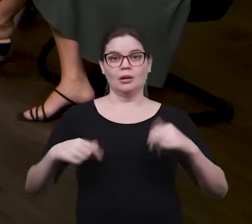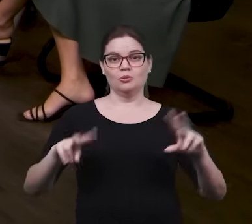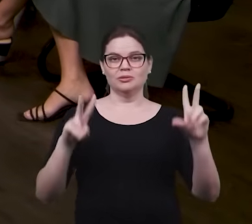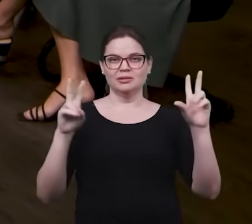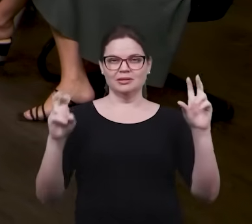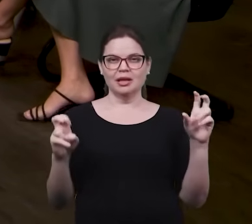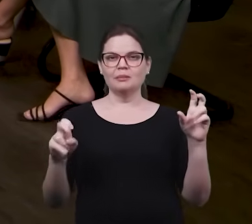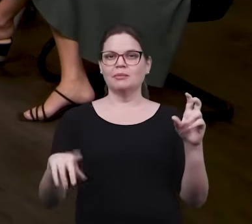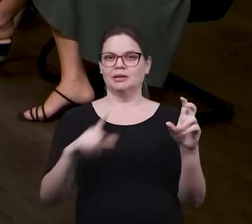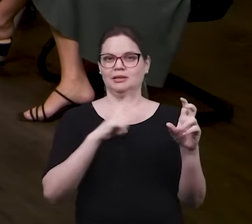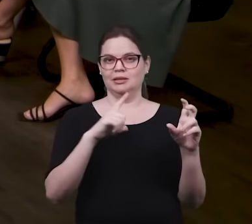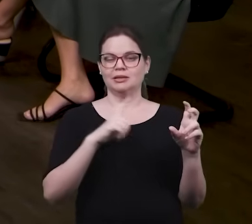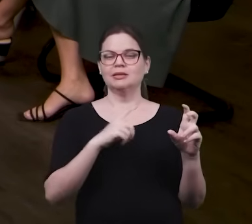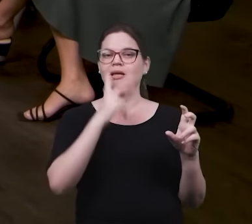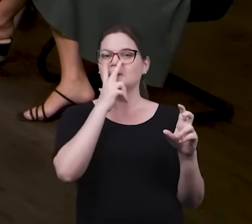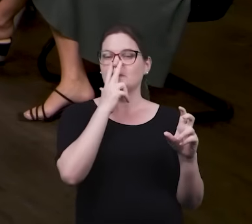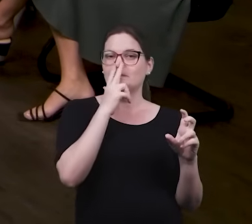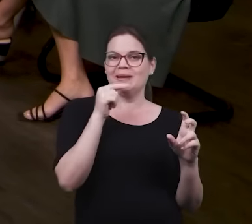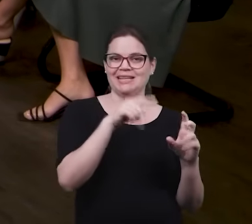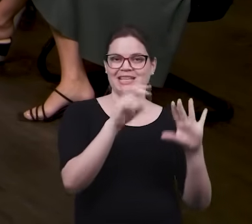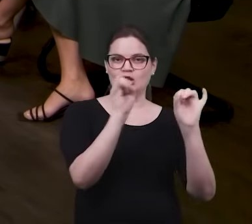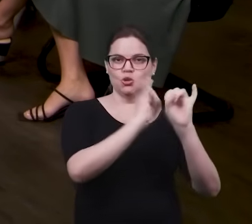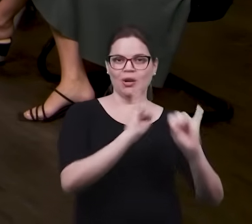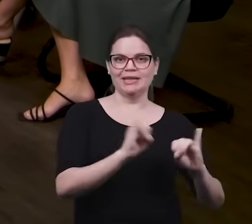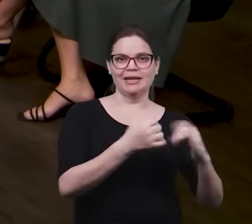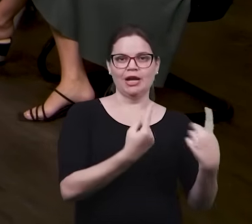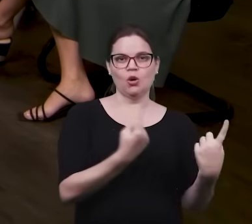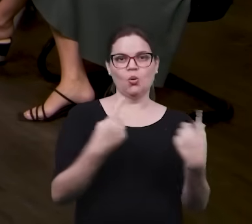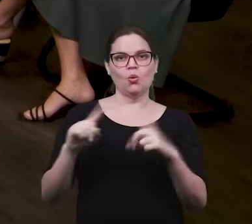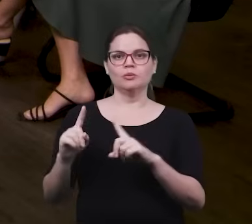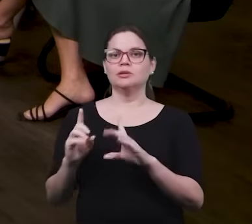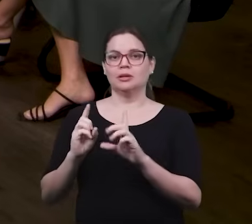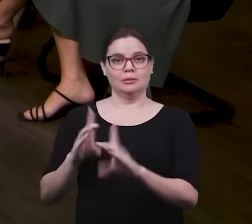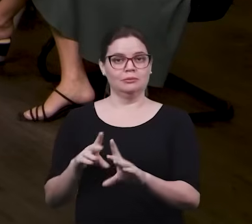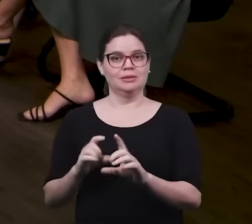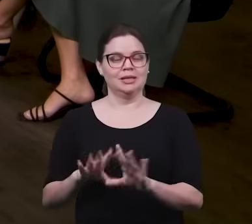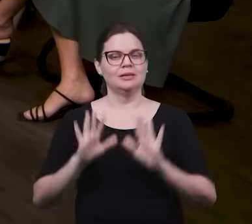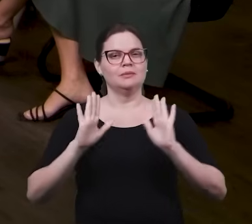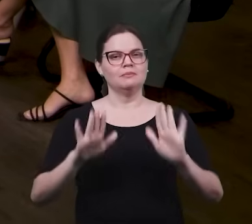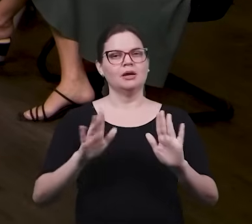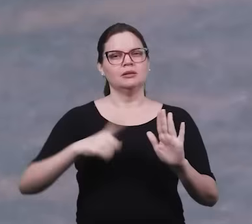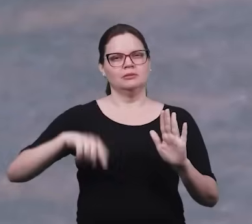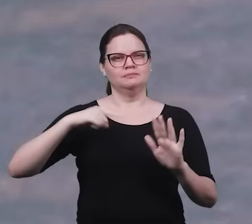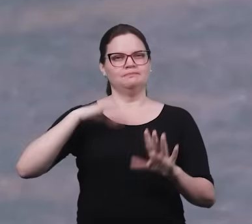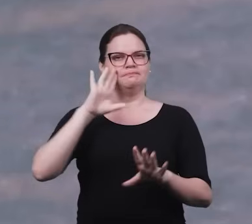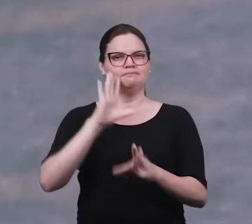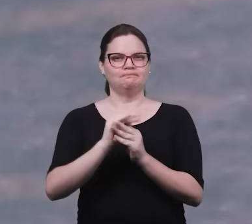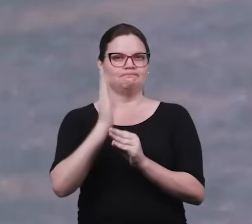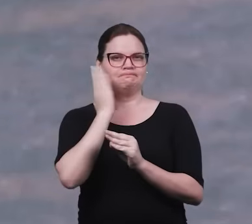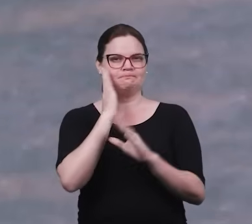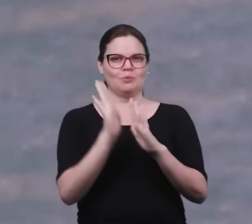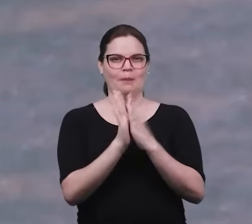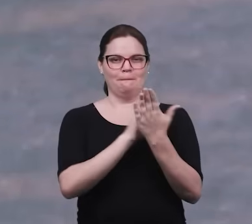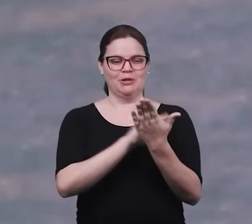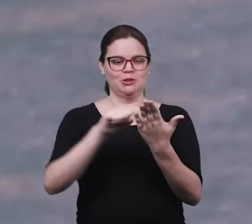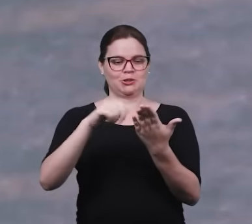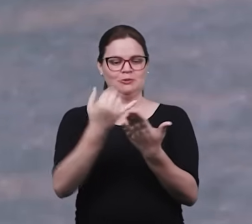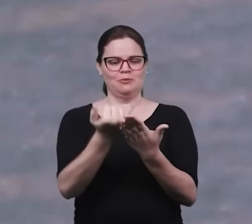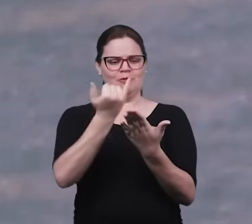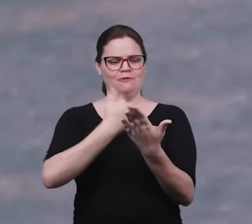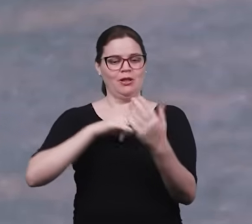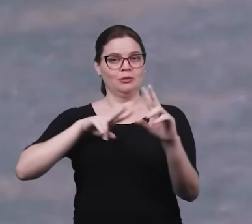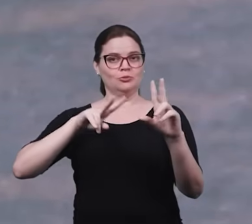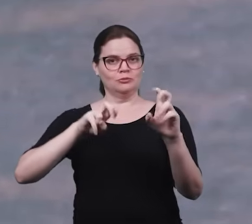uma oposição à doutrina, quanto mais a gente entende, a gente sabe que a palavra de Deus nos ensina acerca desse tema, mais